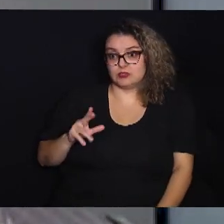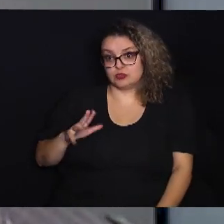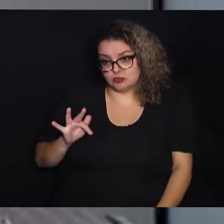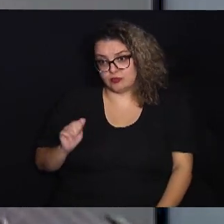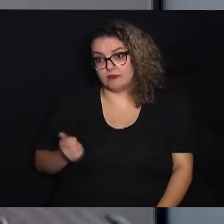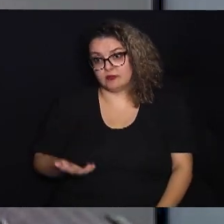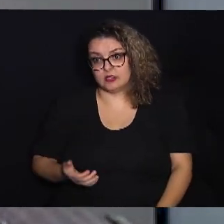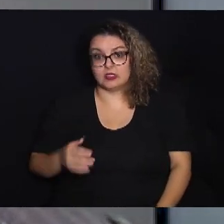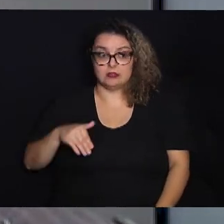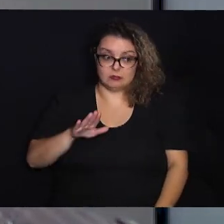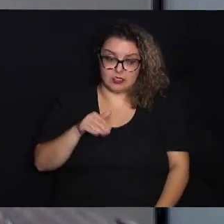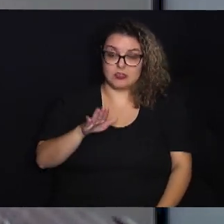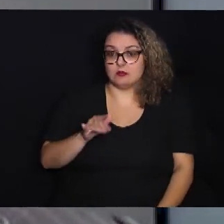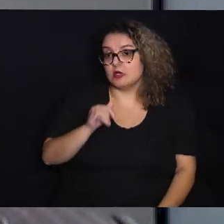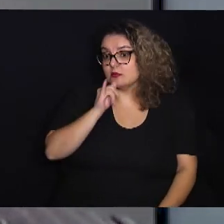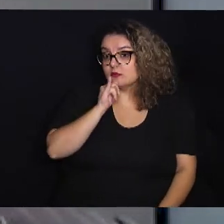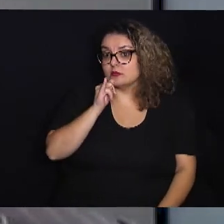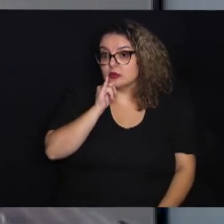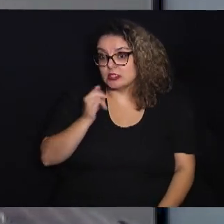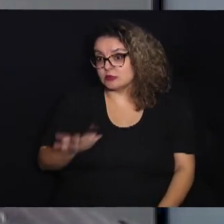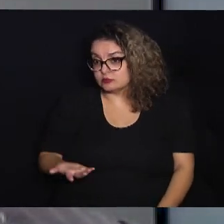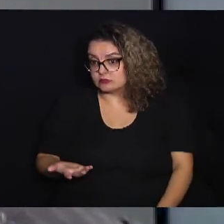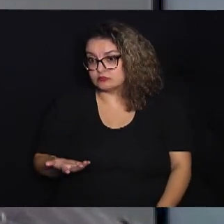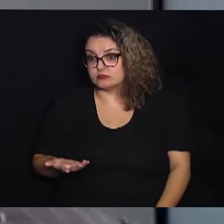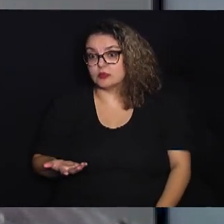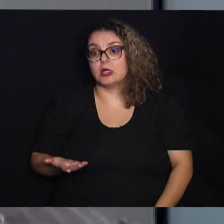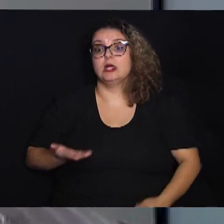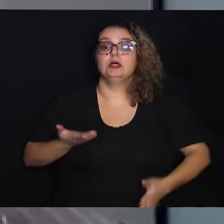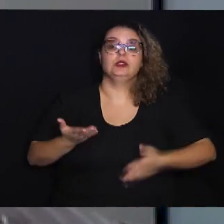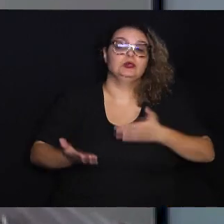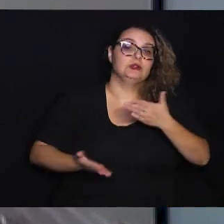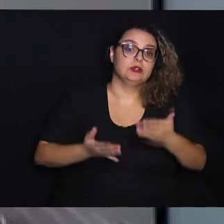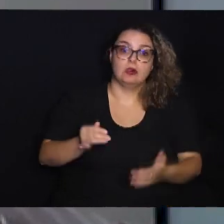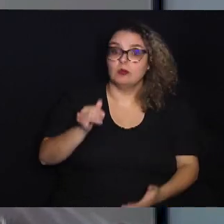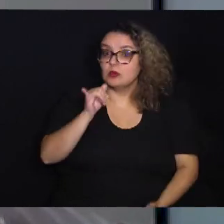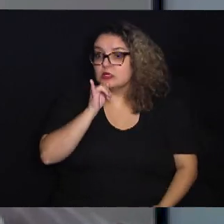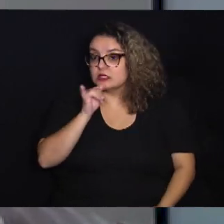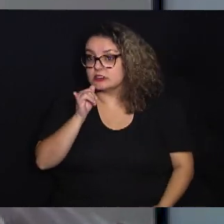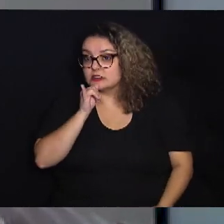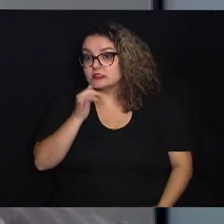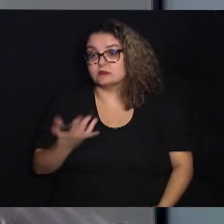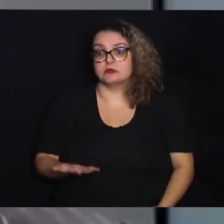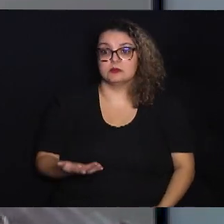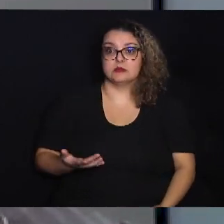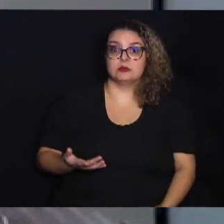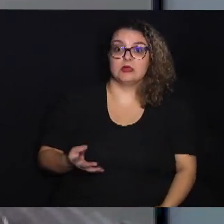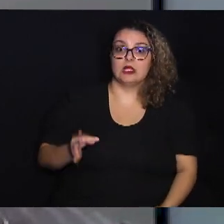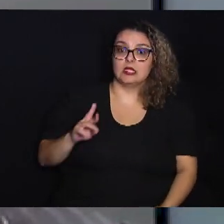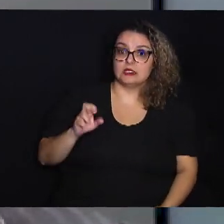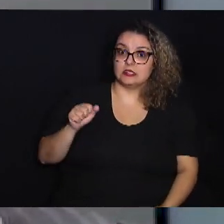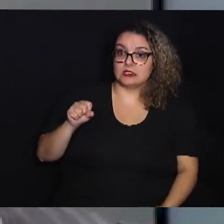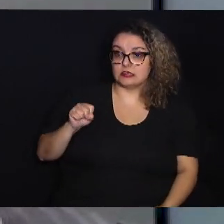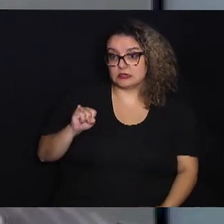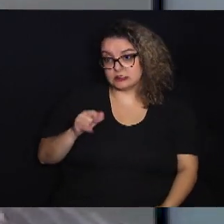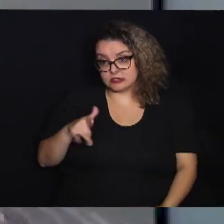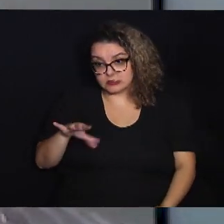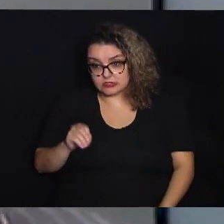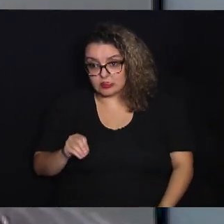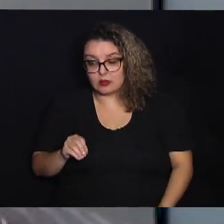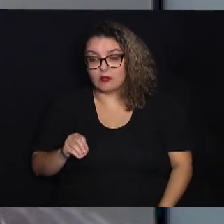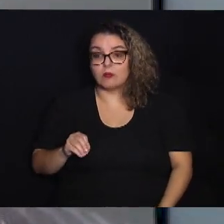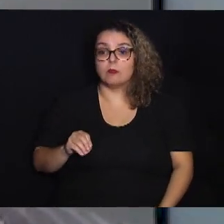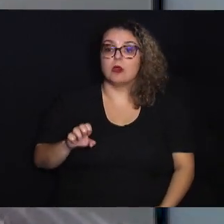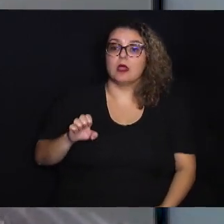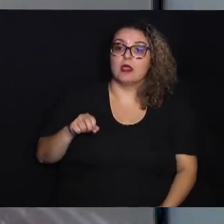estufa, e cada vez mais, por exemplo, tratar da questão, por exemplo, da transição energética,